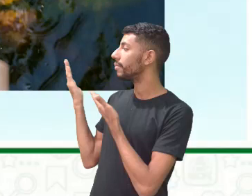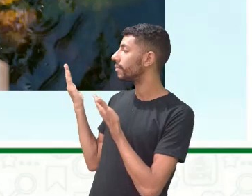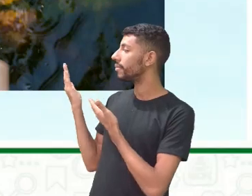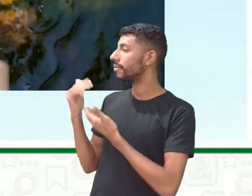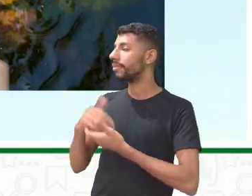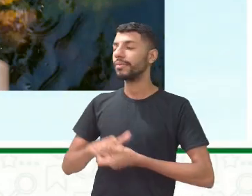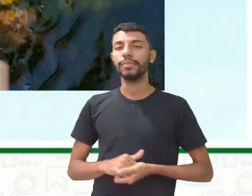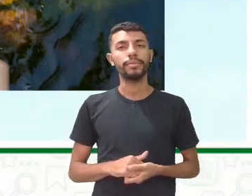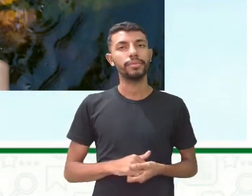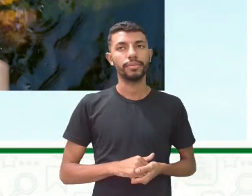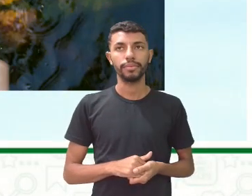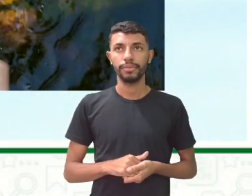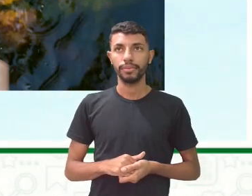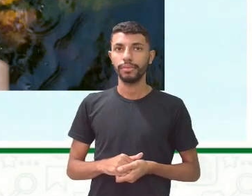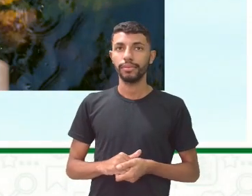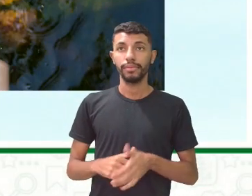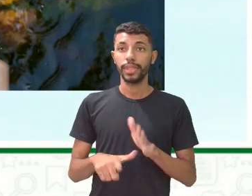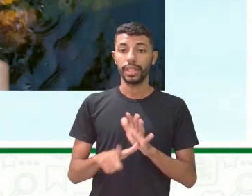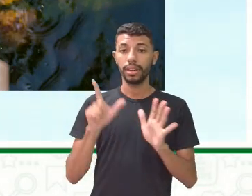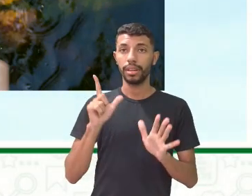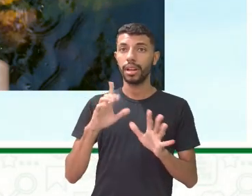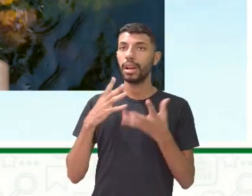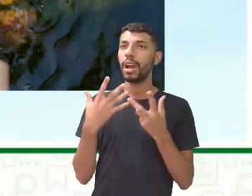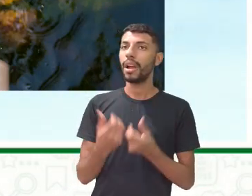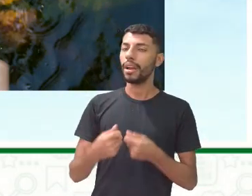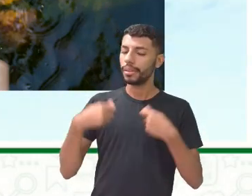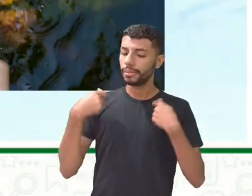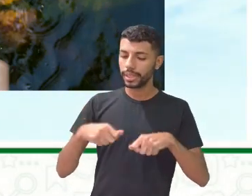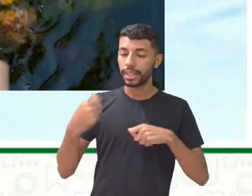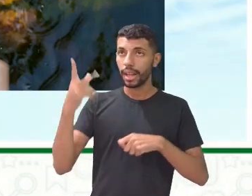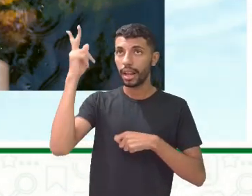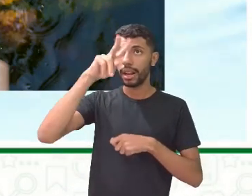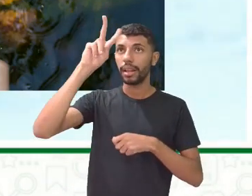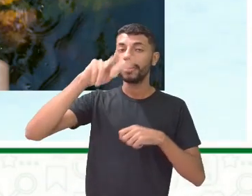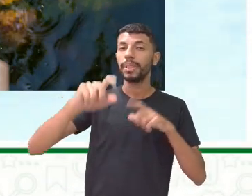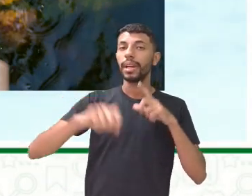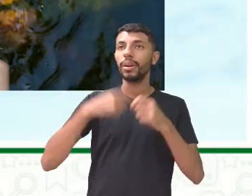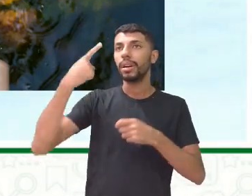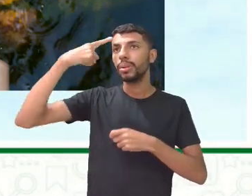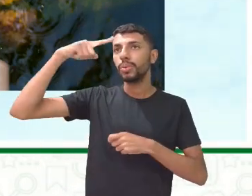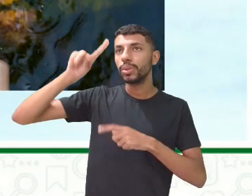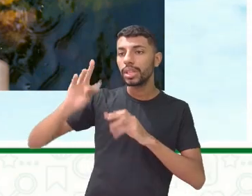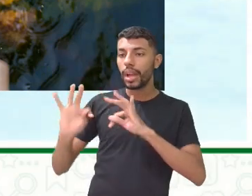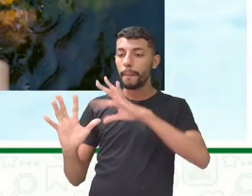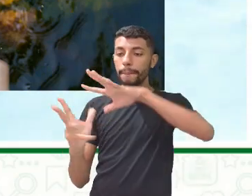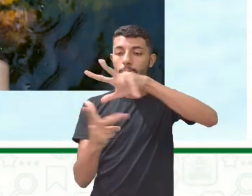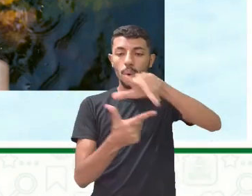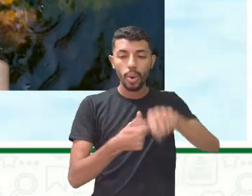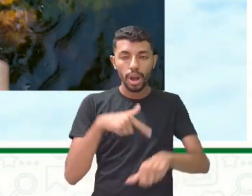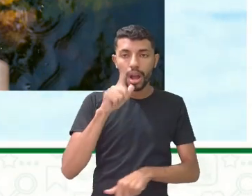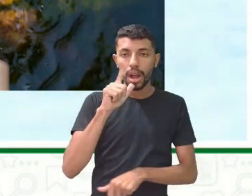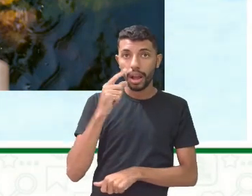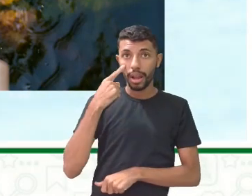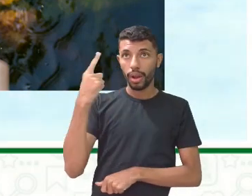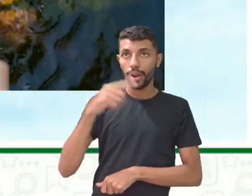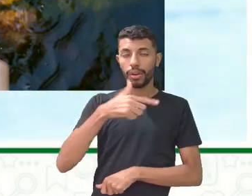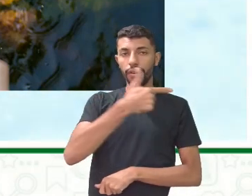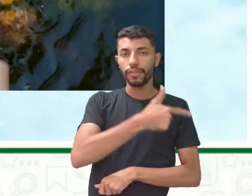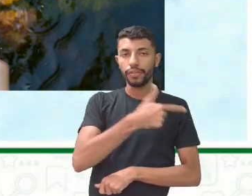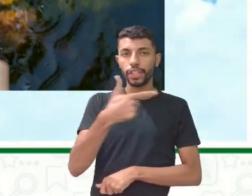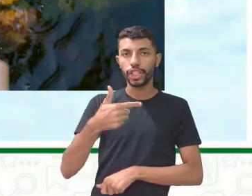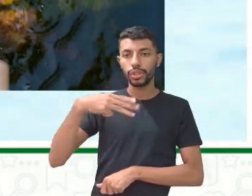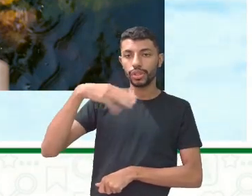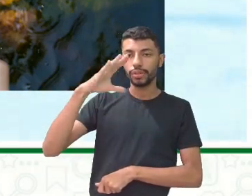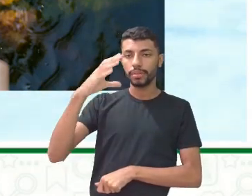mas antes de tudo, vamos lembrar aí do Dia Mundial da Água, né, gente? No dia 22 de março